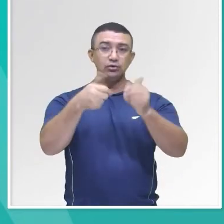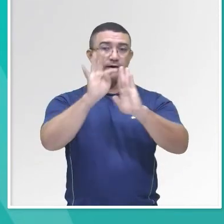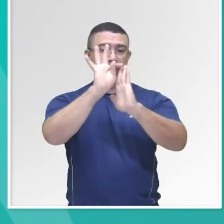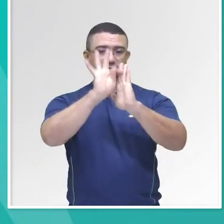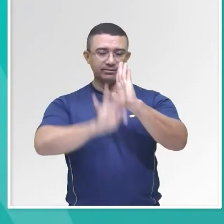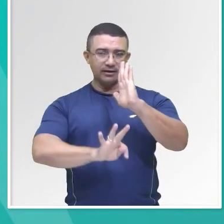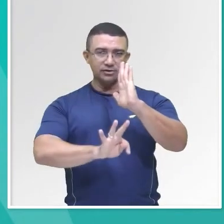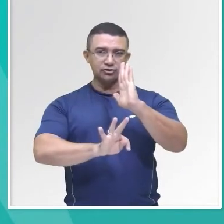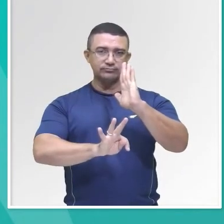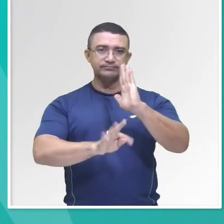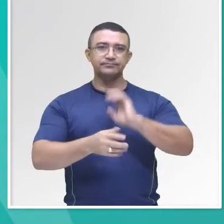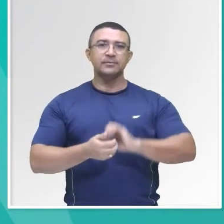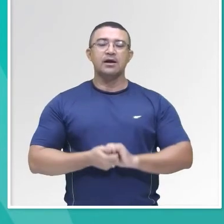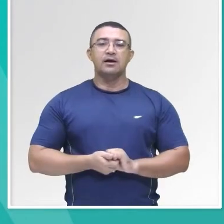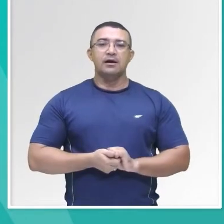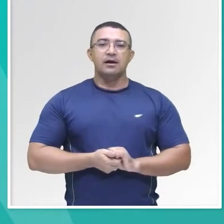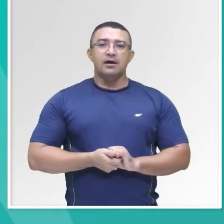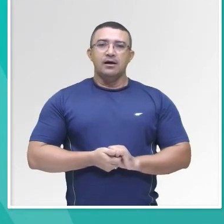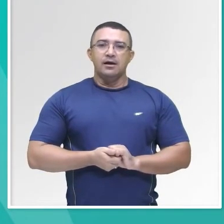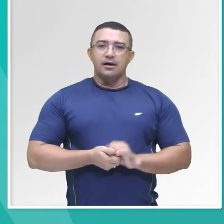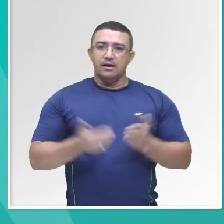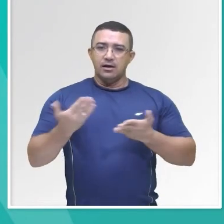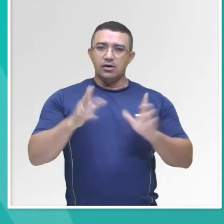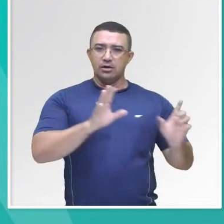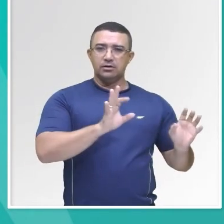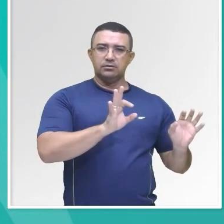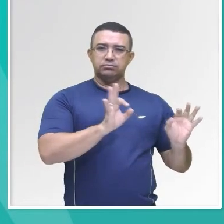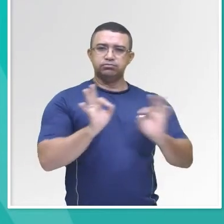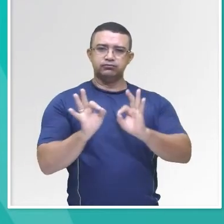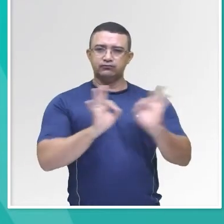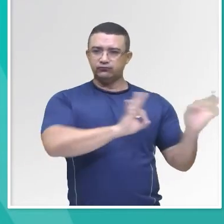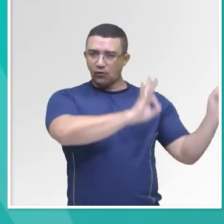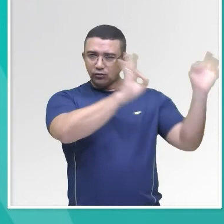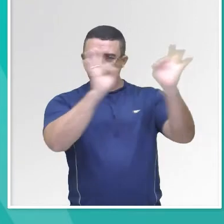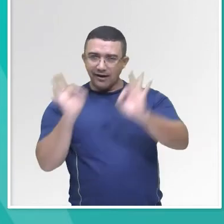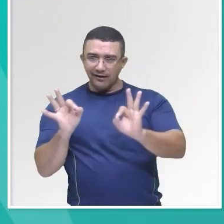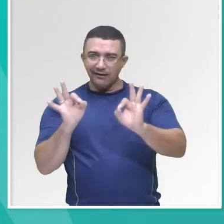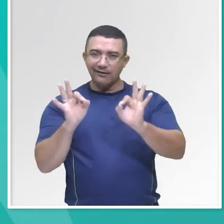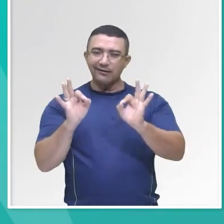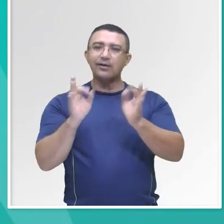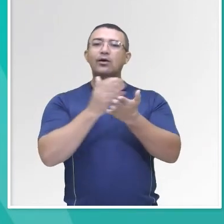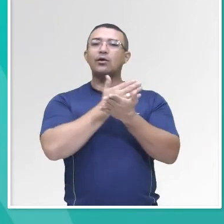tá certo? E nós vamos voltar aqui ao texto, a introdução,